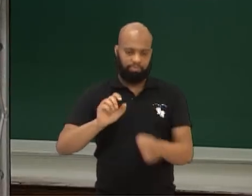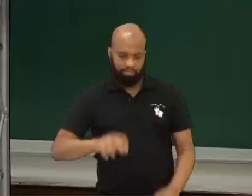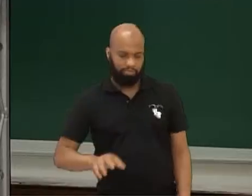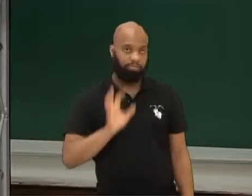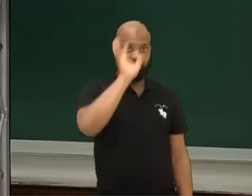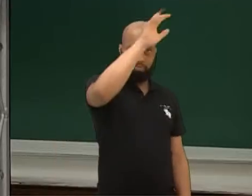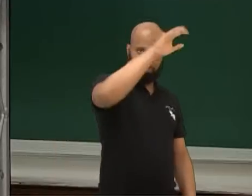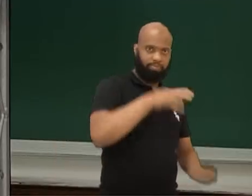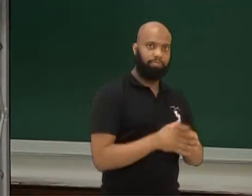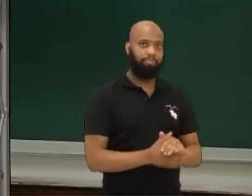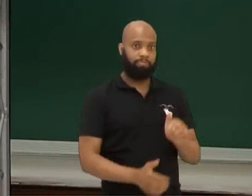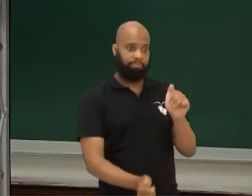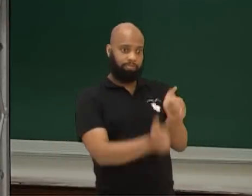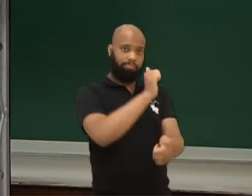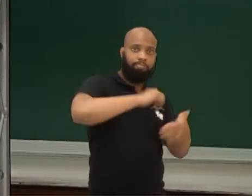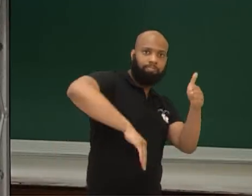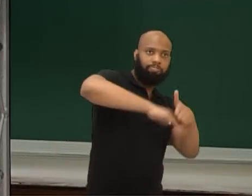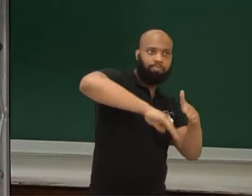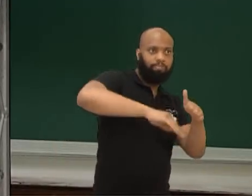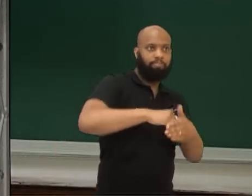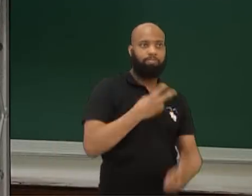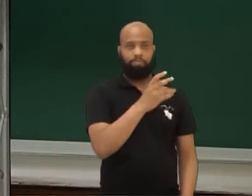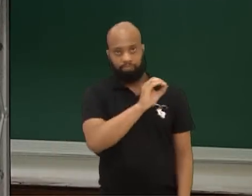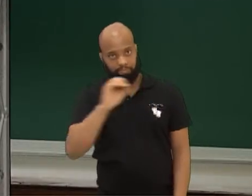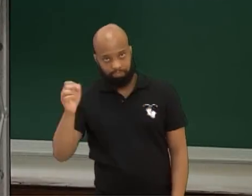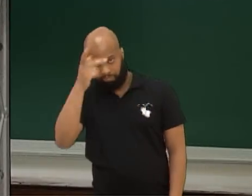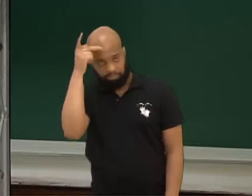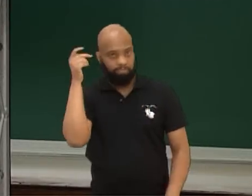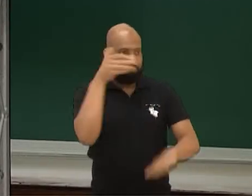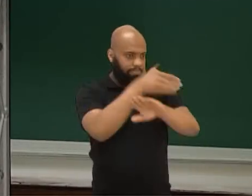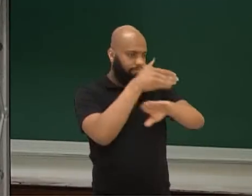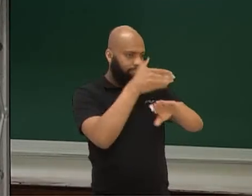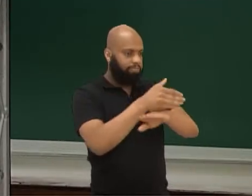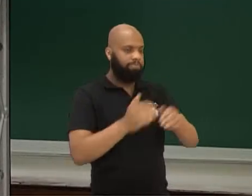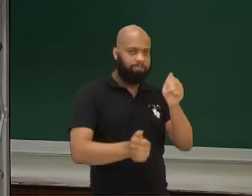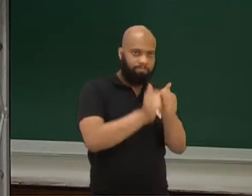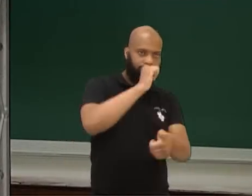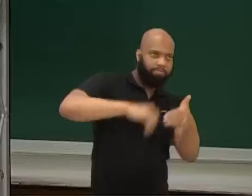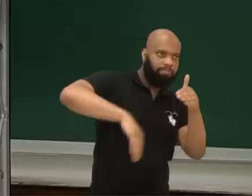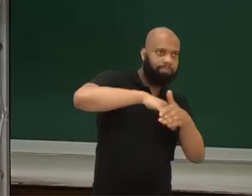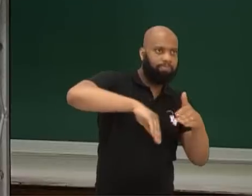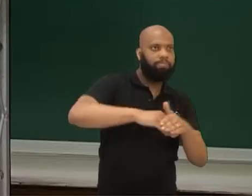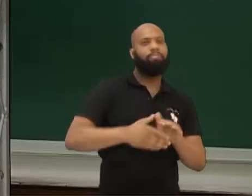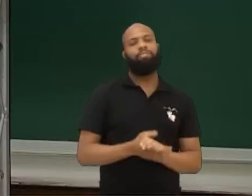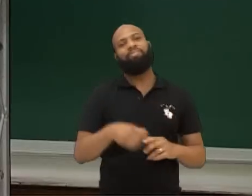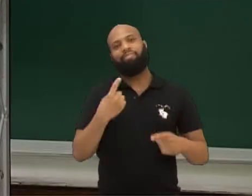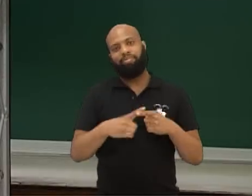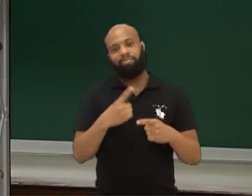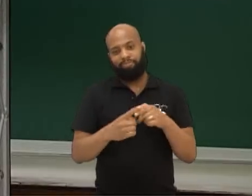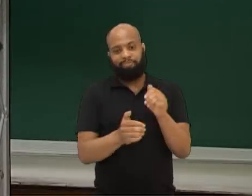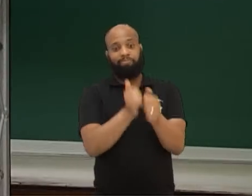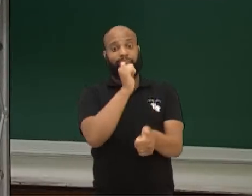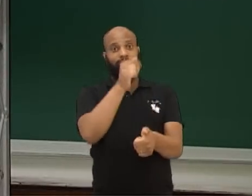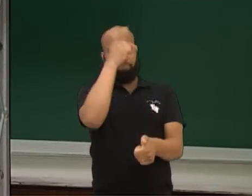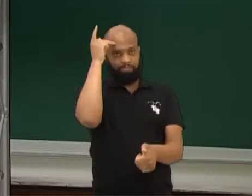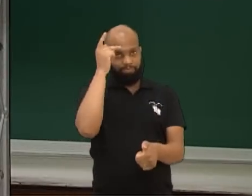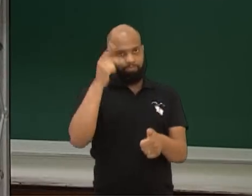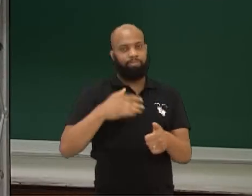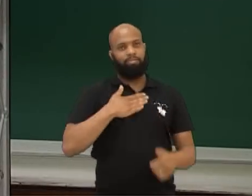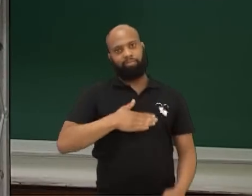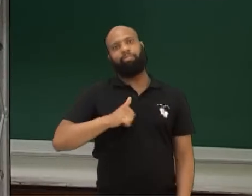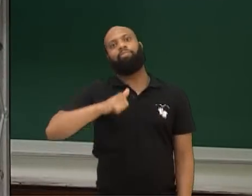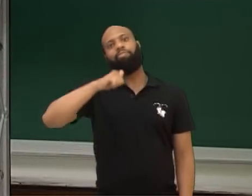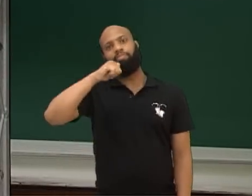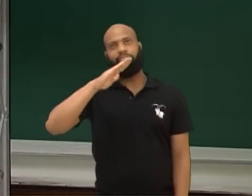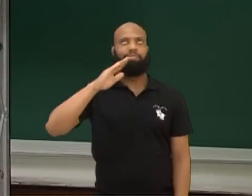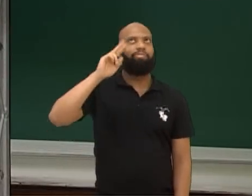basquete. Futebol, 200 pessoas praticam futebol. Não é à toa que o esporte, que é o primeiro esporte que as